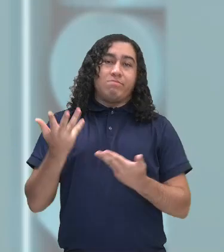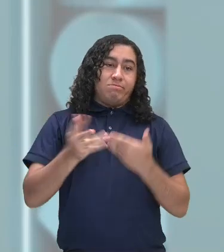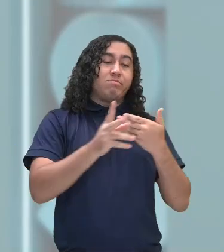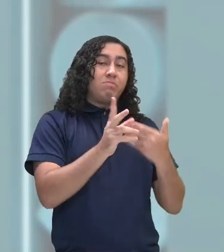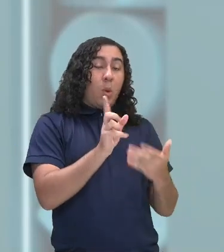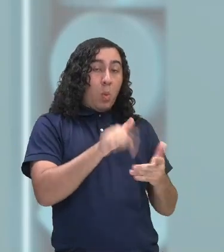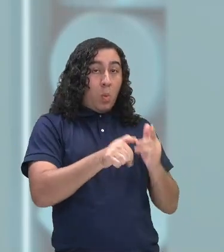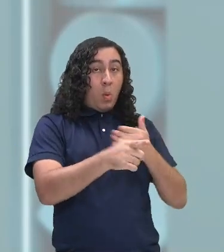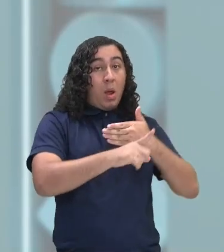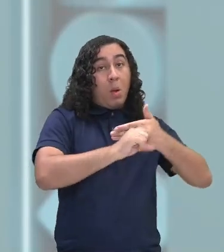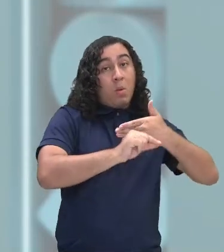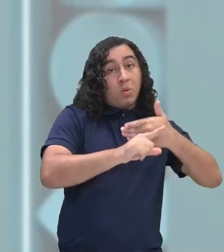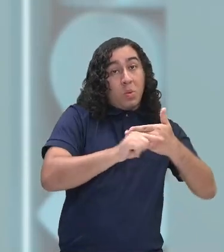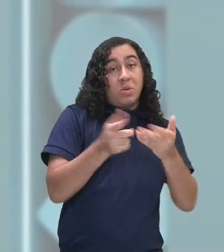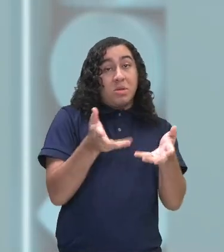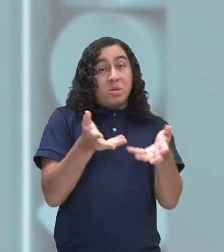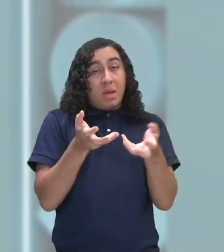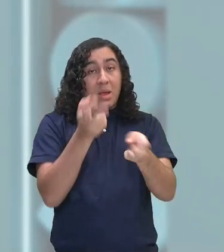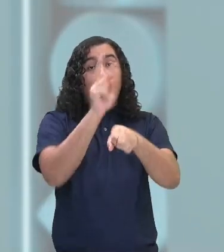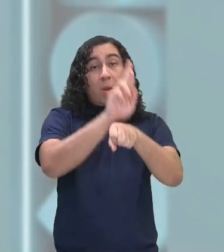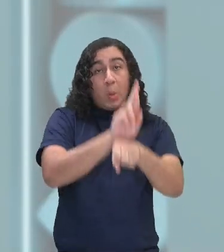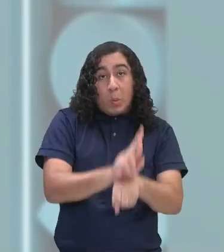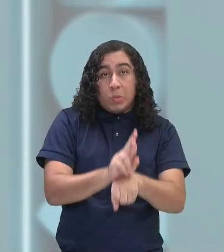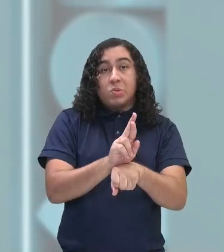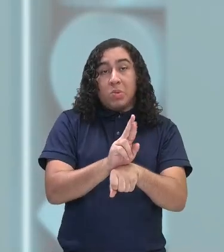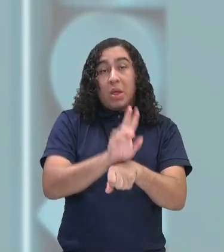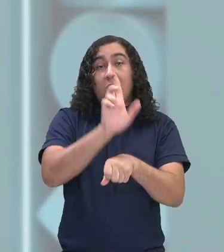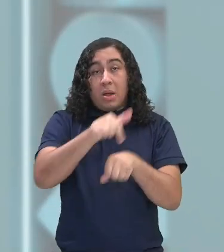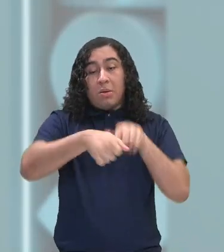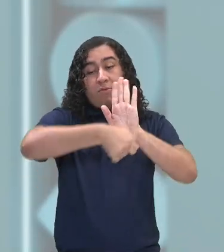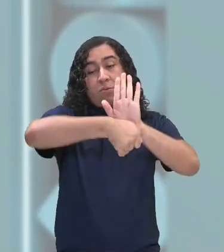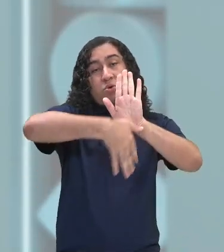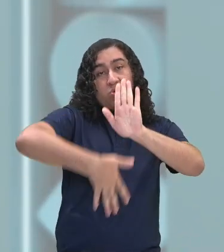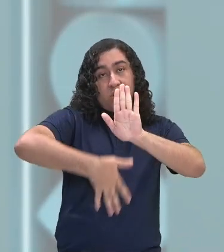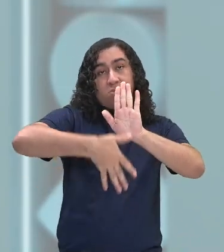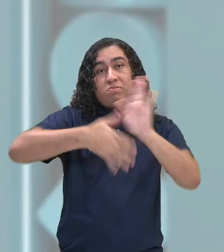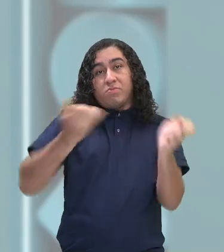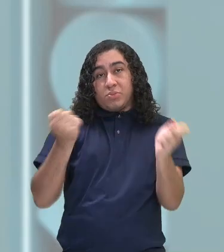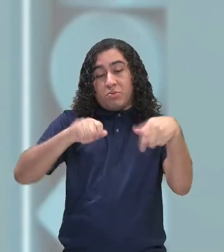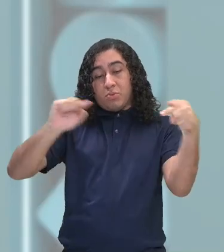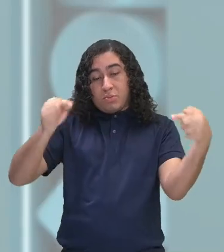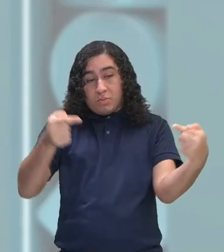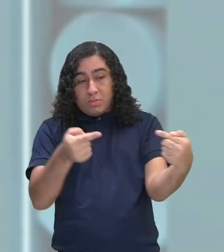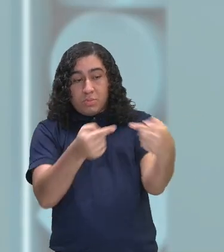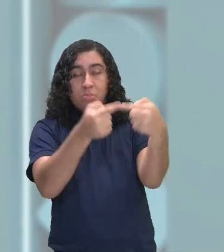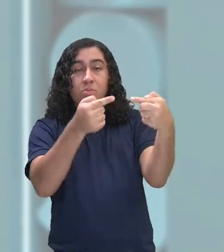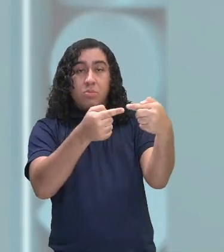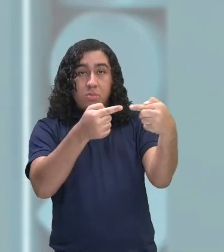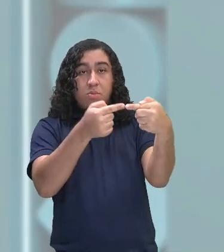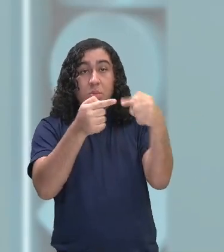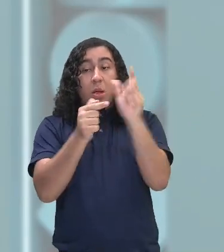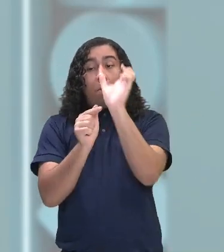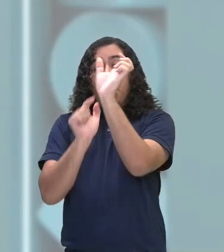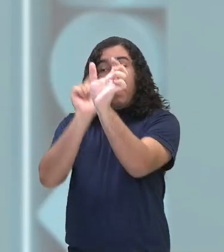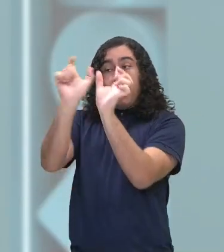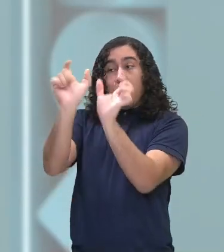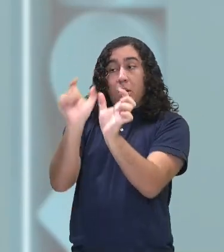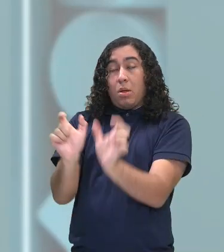busca ferramentas, e essas ferramentas são figuras de linguagem. Então, as palavras,